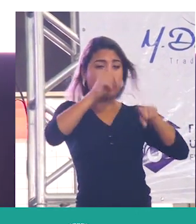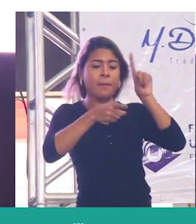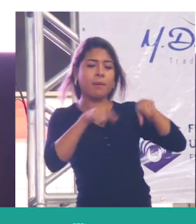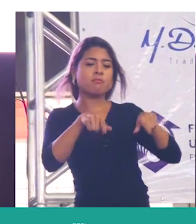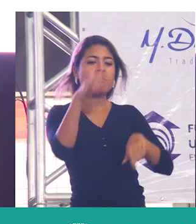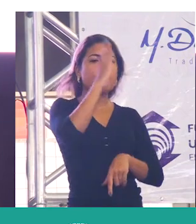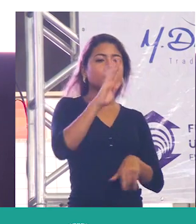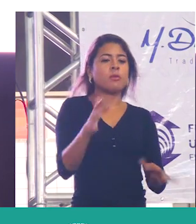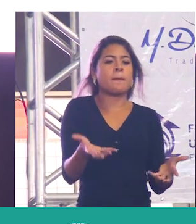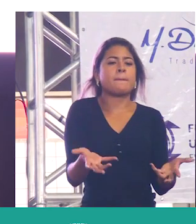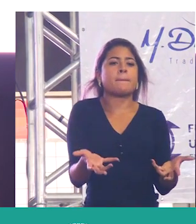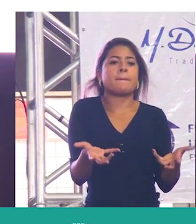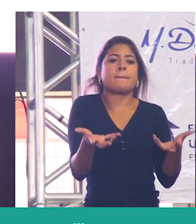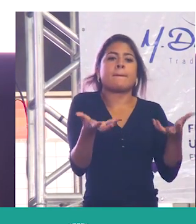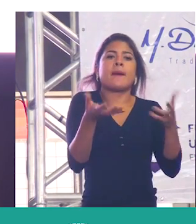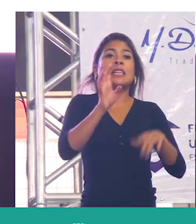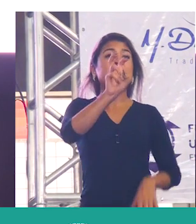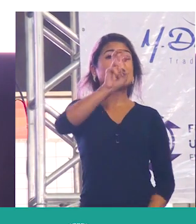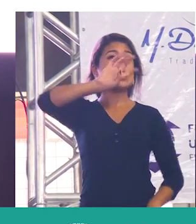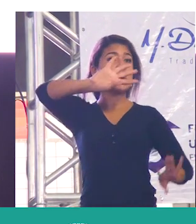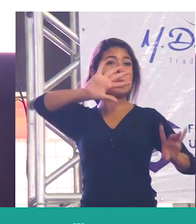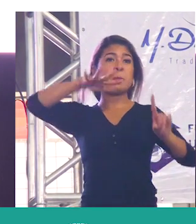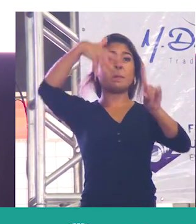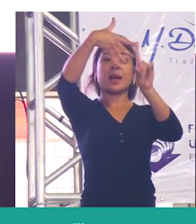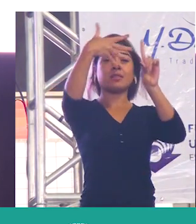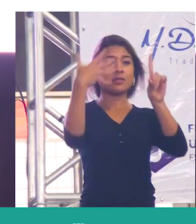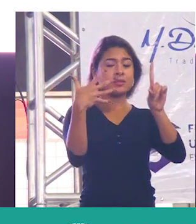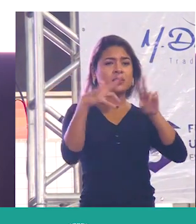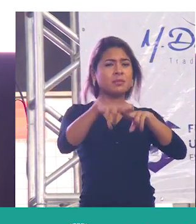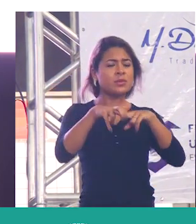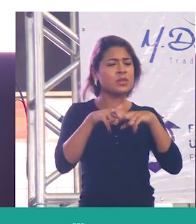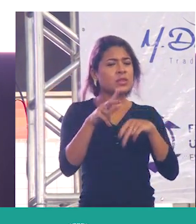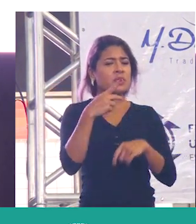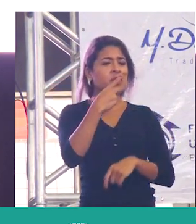a 5. Então, ele é um governo muito